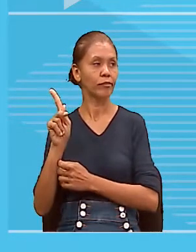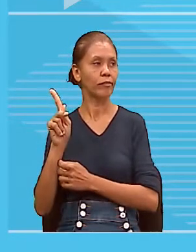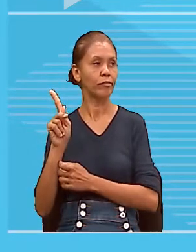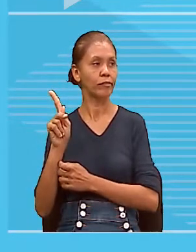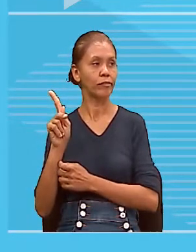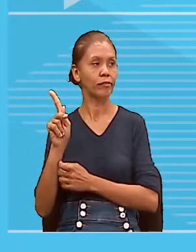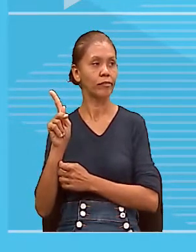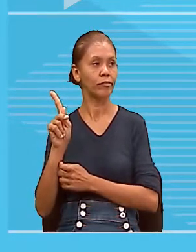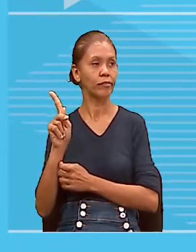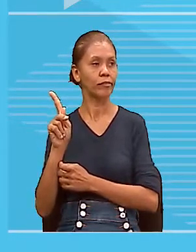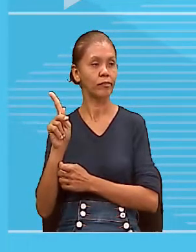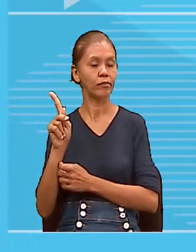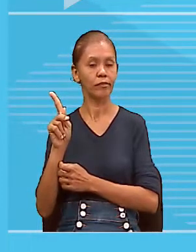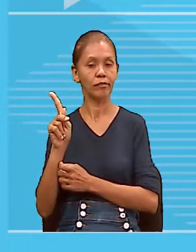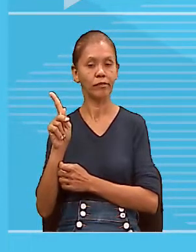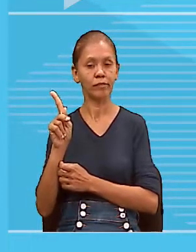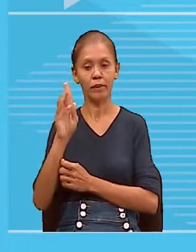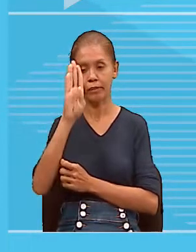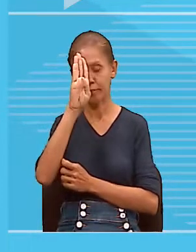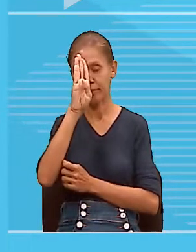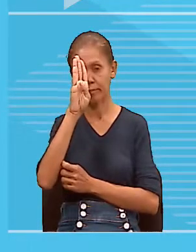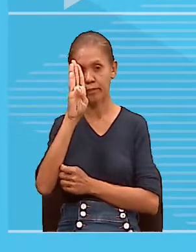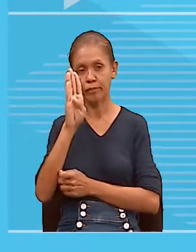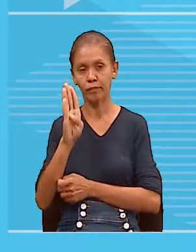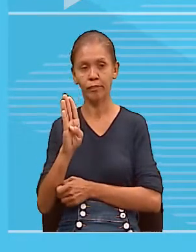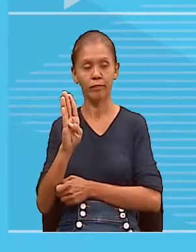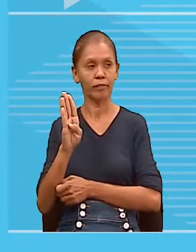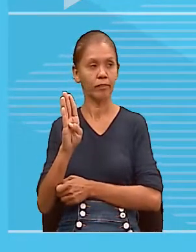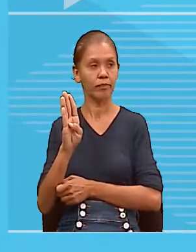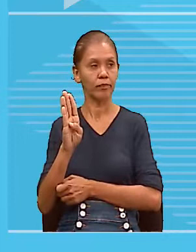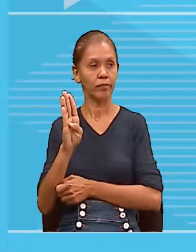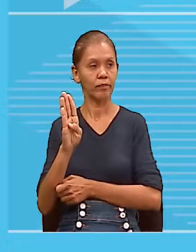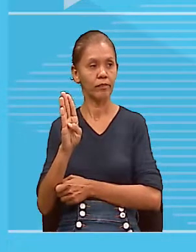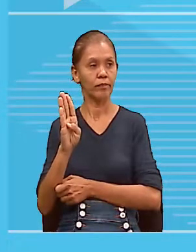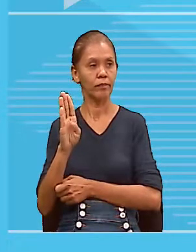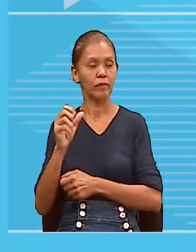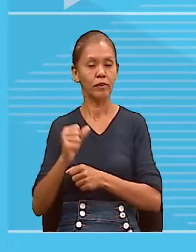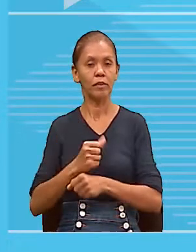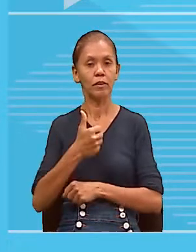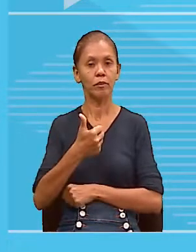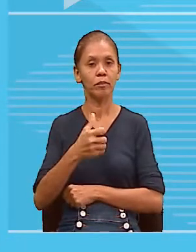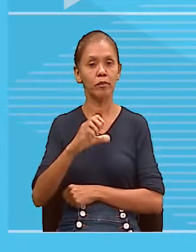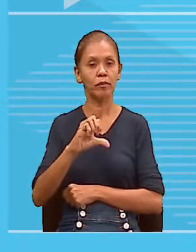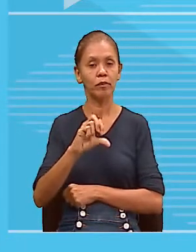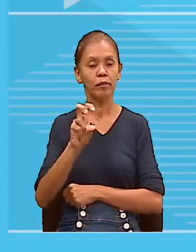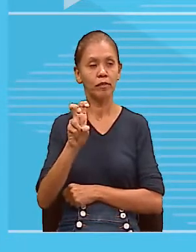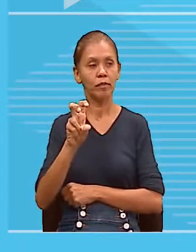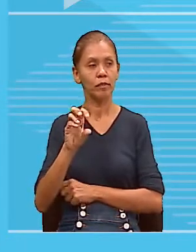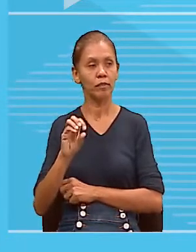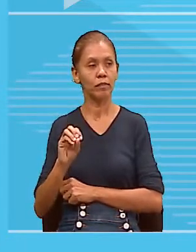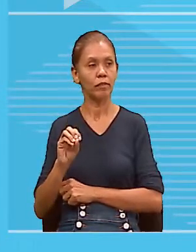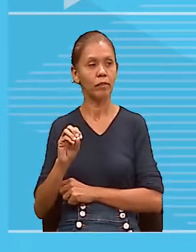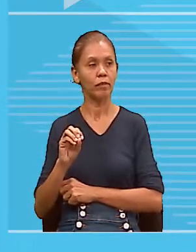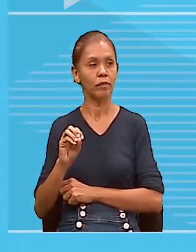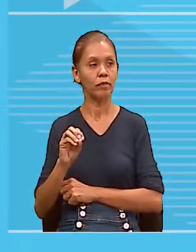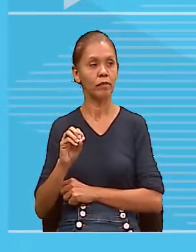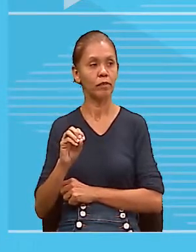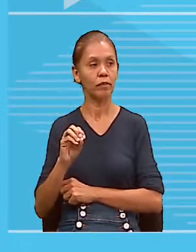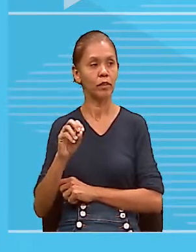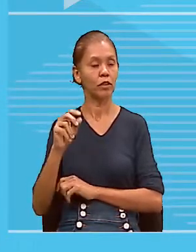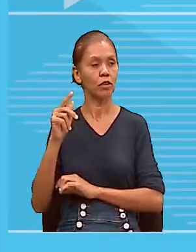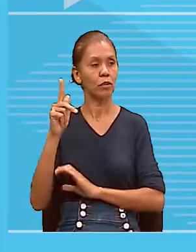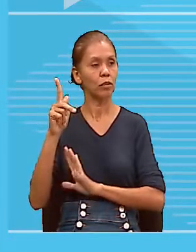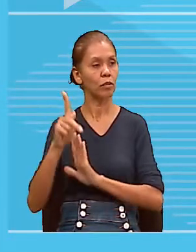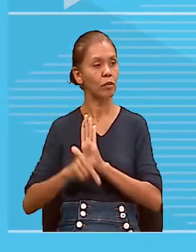mor maior que a gente tem aí nessa década de 50 com o famoso plano de